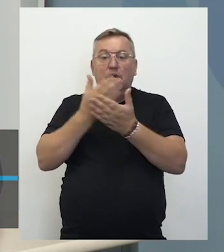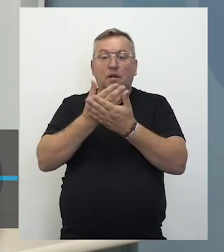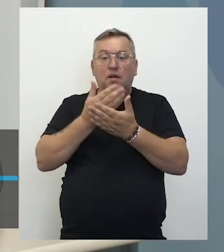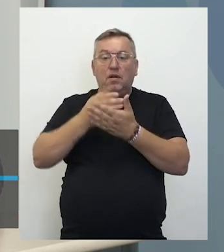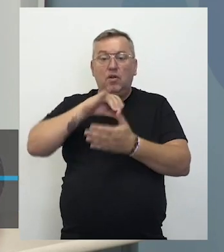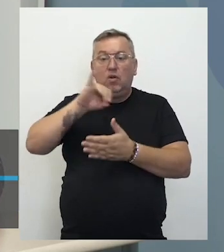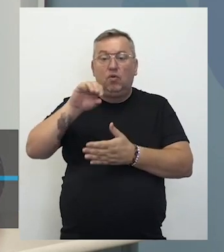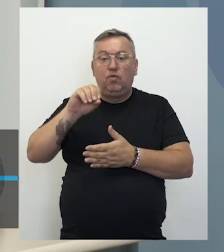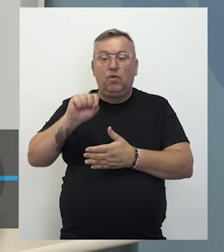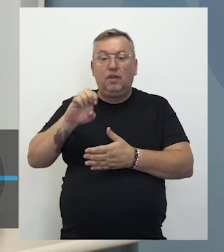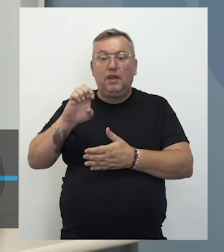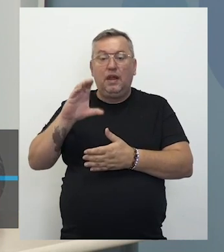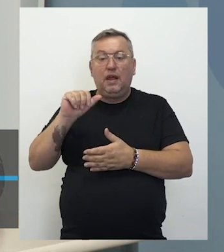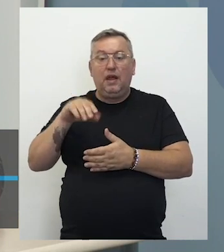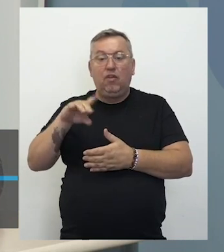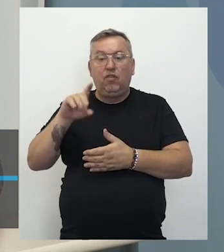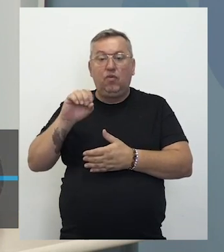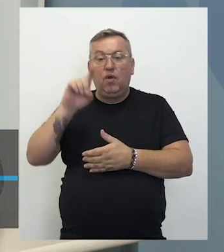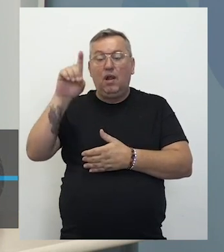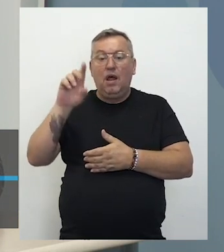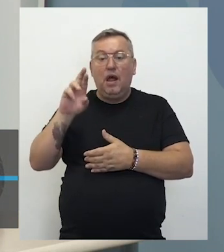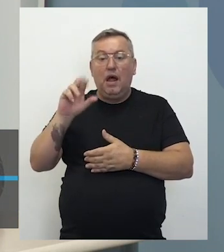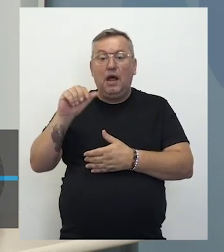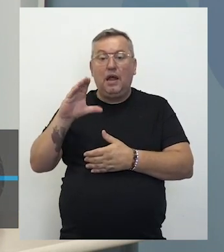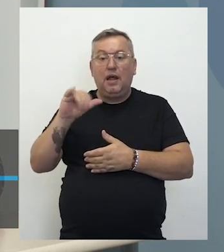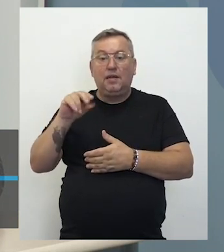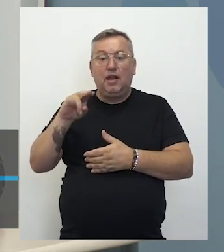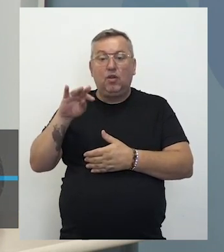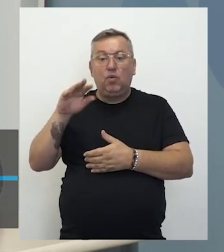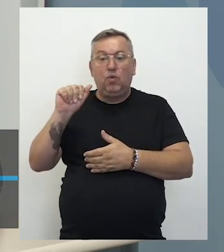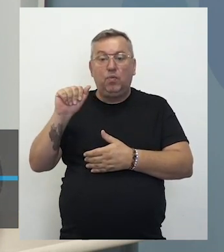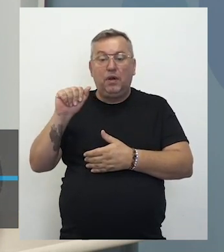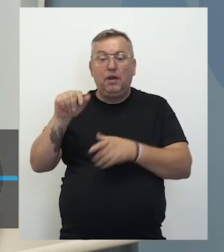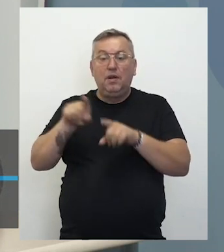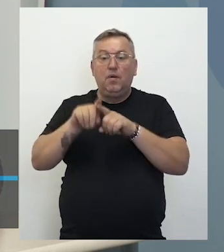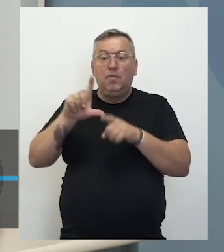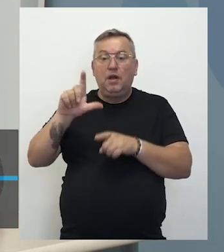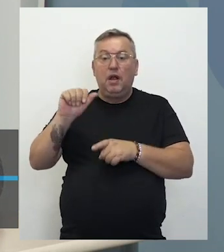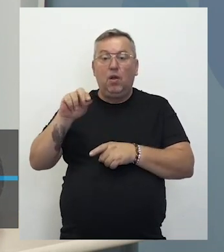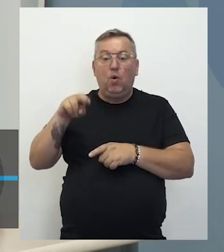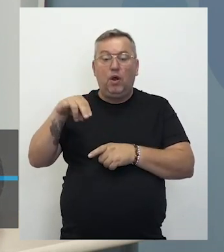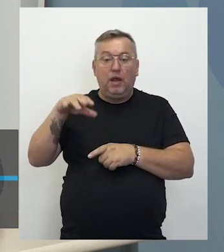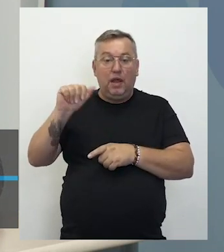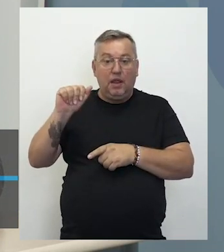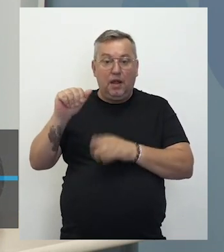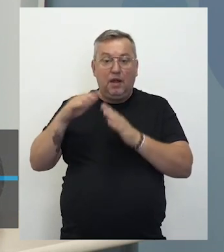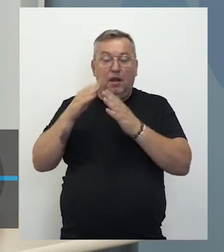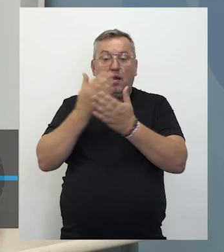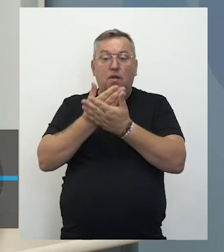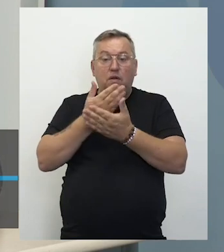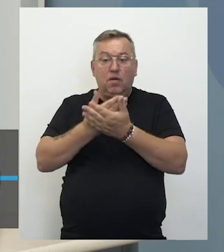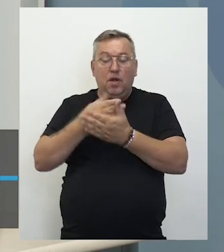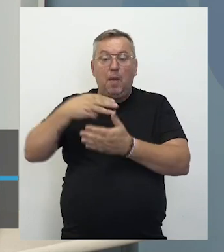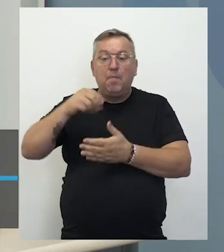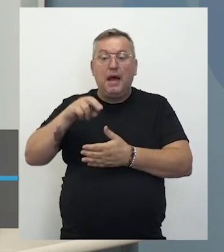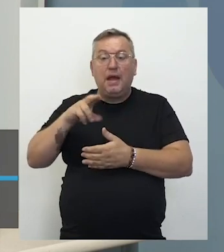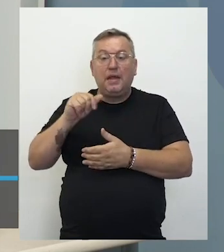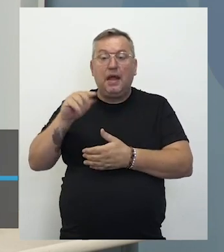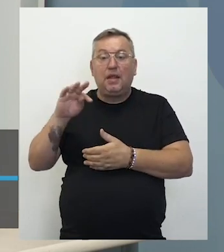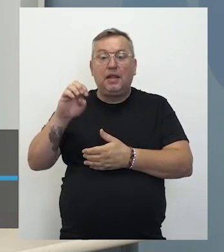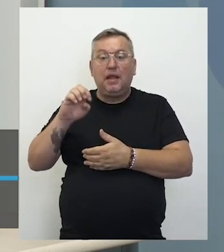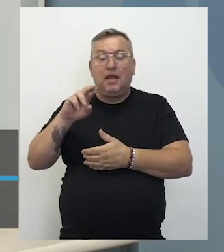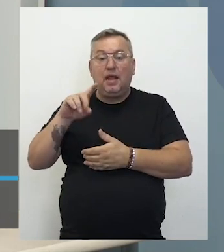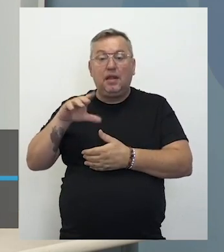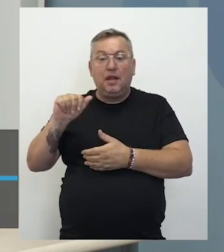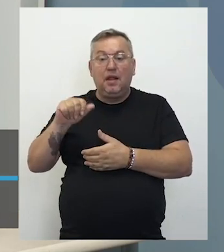Cândido de Araçatuba, a estudante Lorena de Franca, a estudante Lívia, da Escola Maria Tereza de Itaberá.